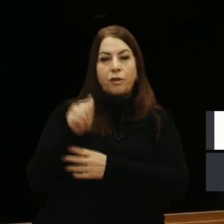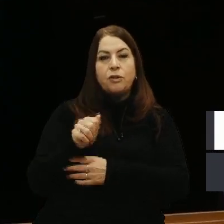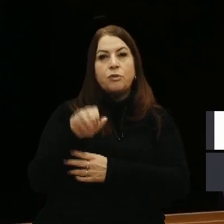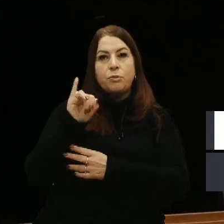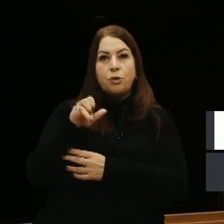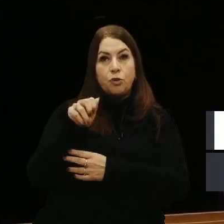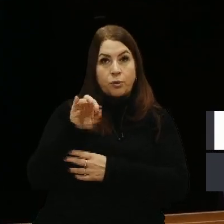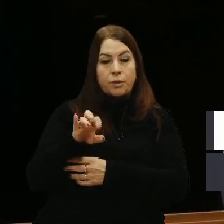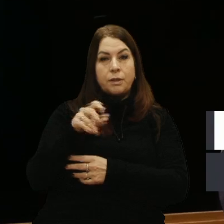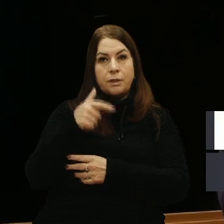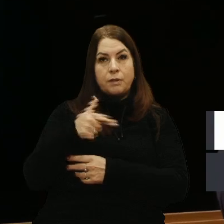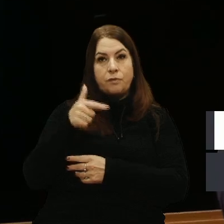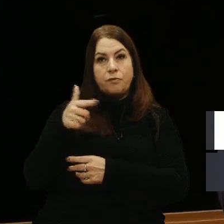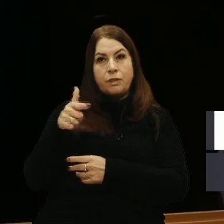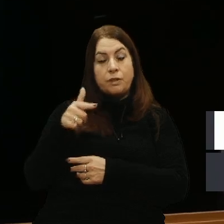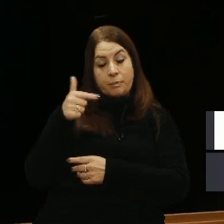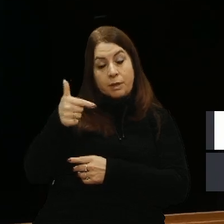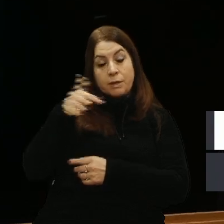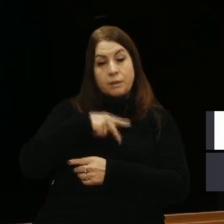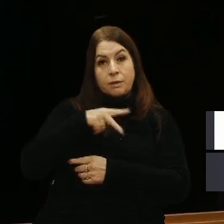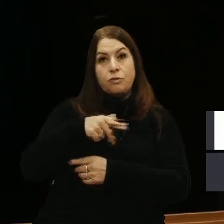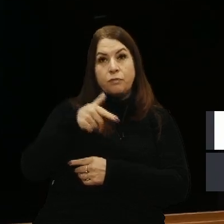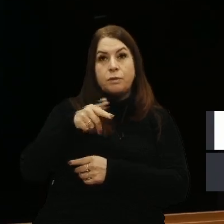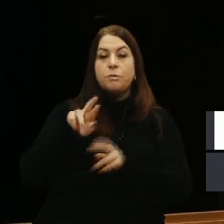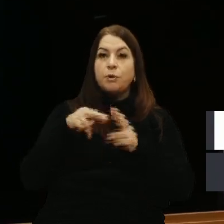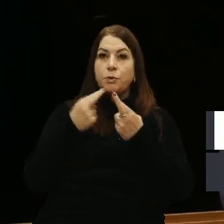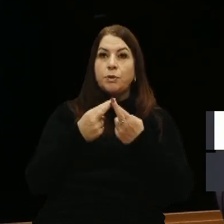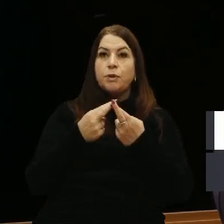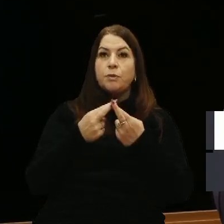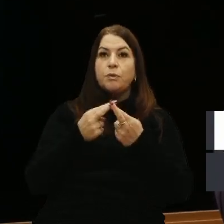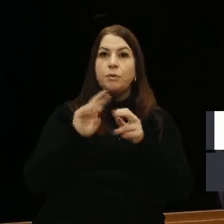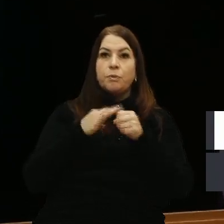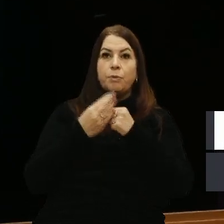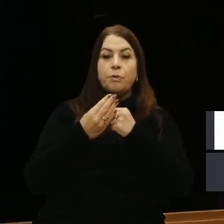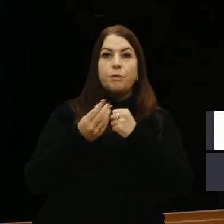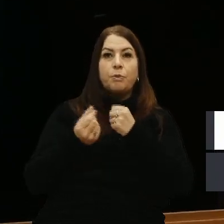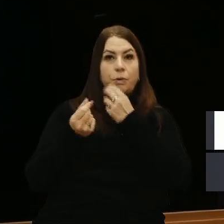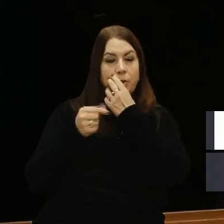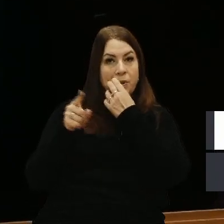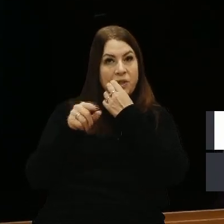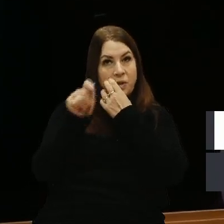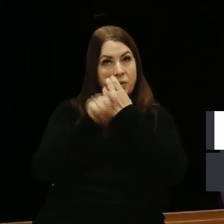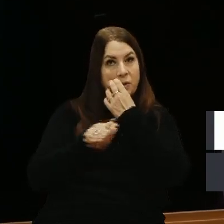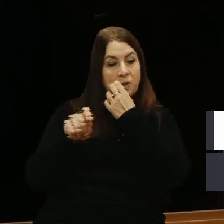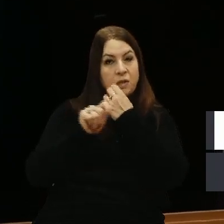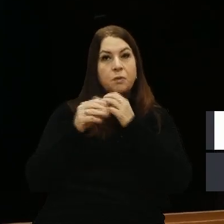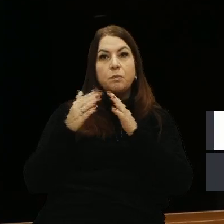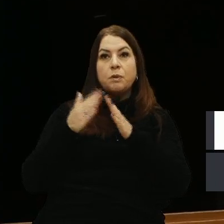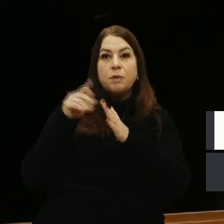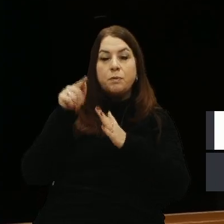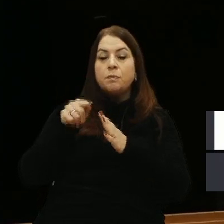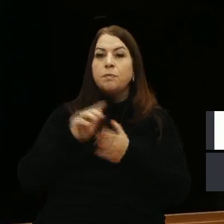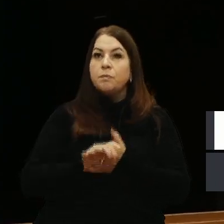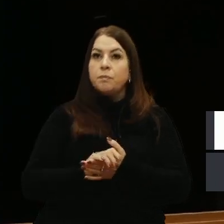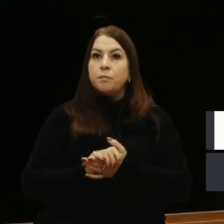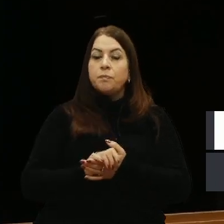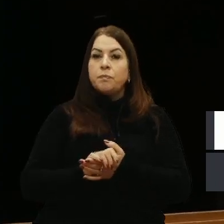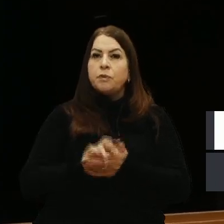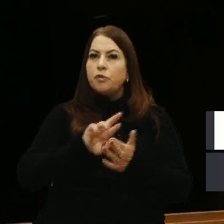são presidentes e vice da MOB Cruzeiro, pela reunião que nós tivemos ontem na Associação de Moradores,